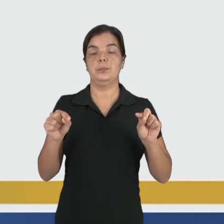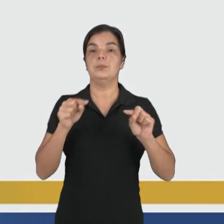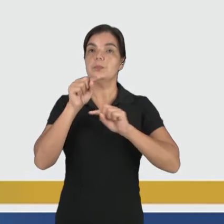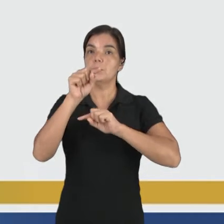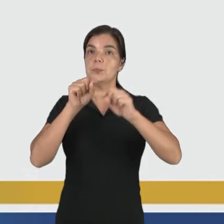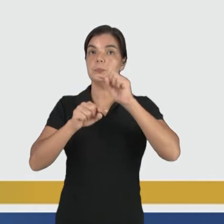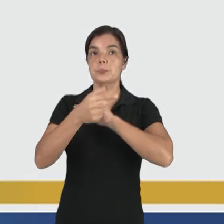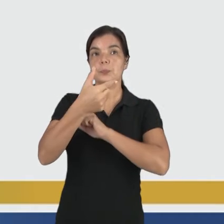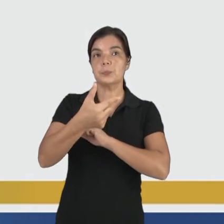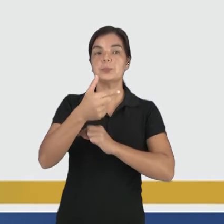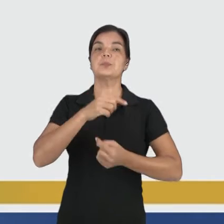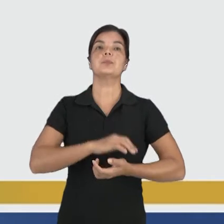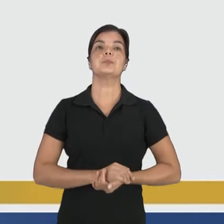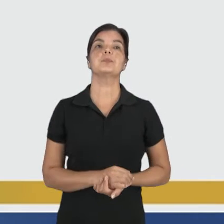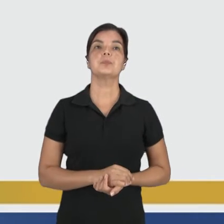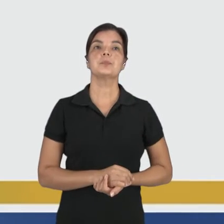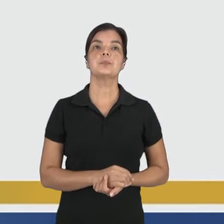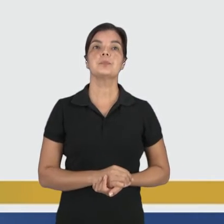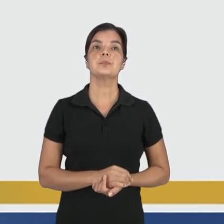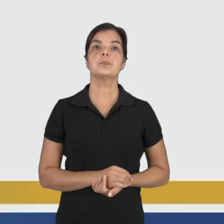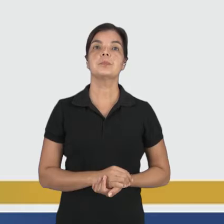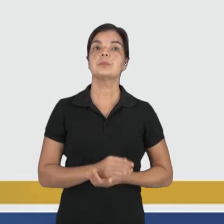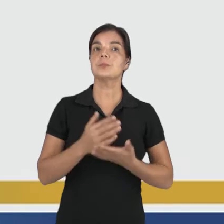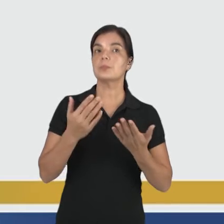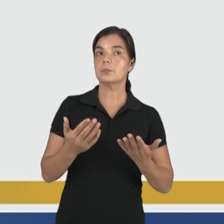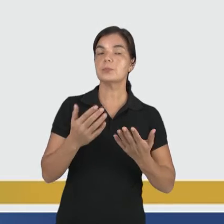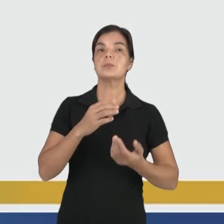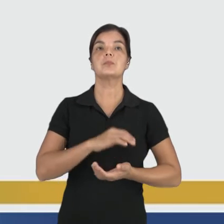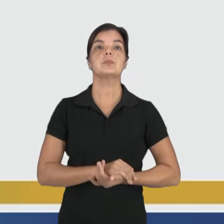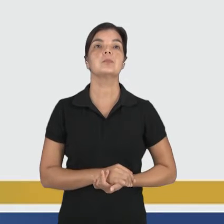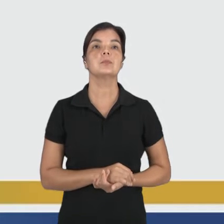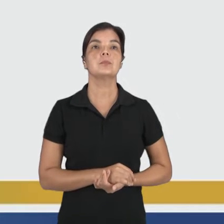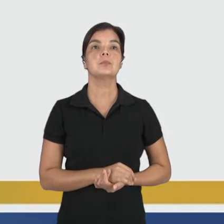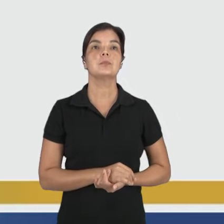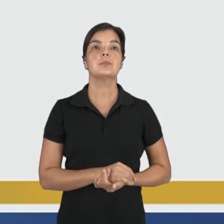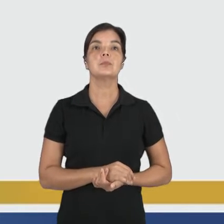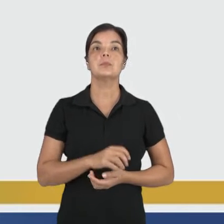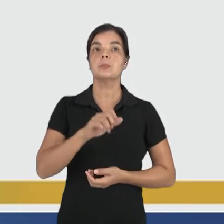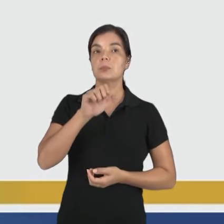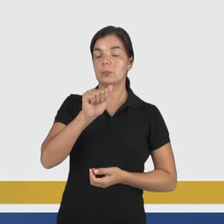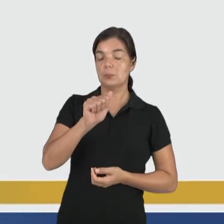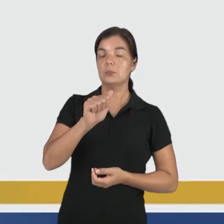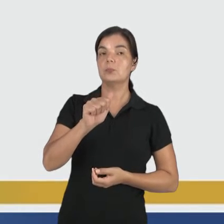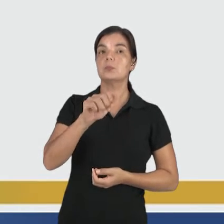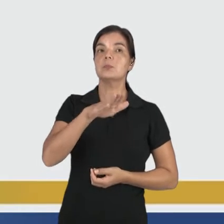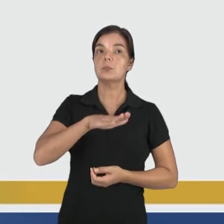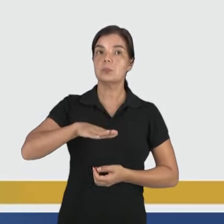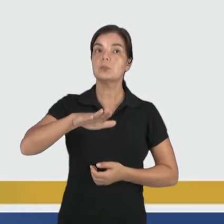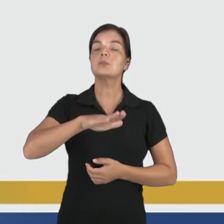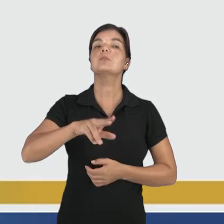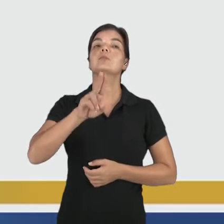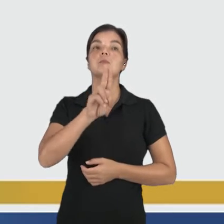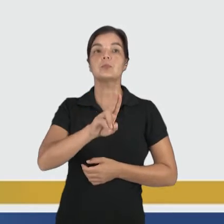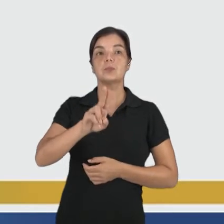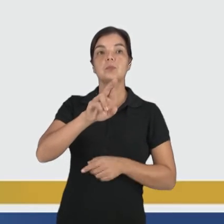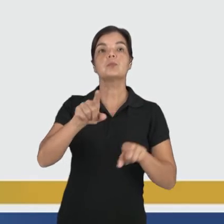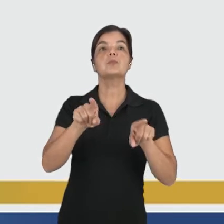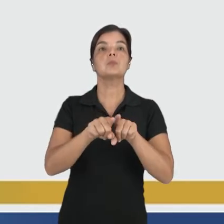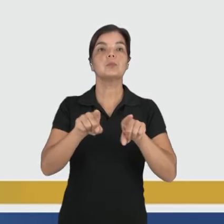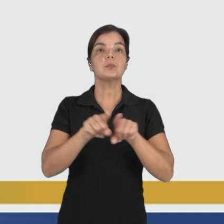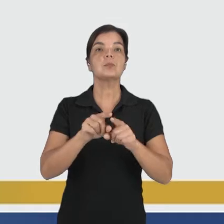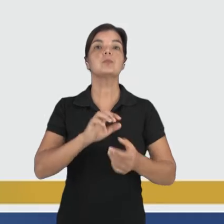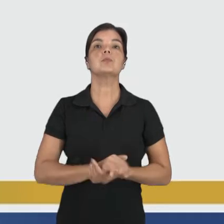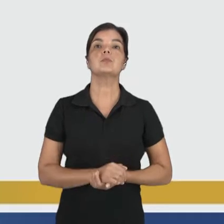tá? Então, nesse caso aí, a área da base também é utilizada